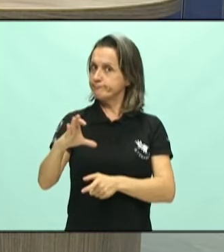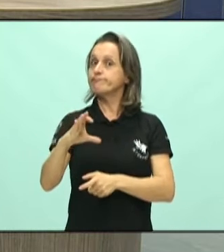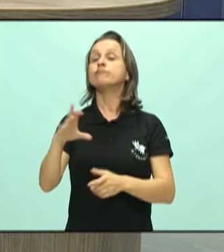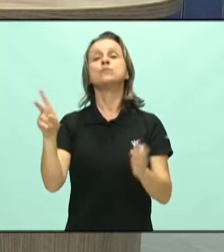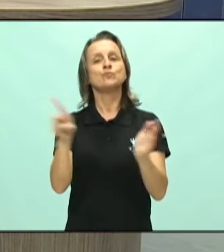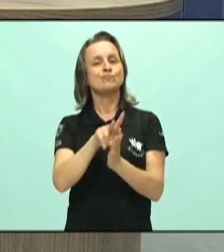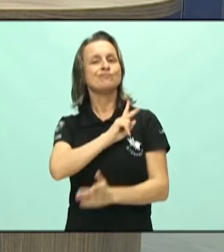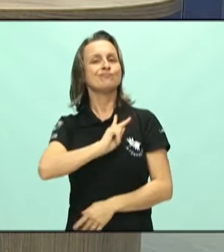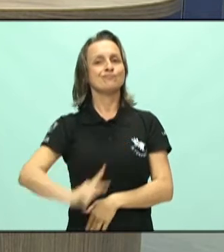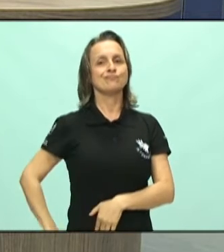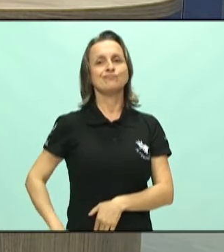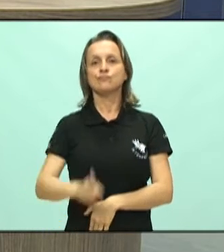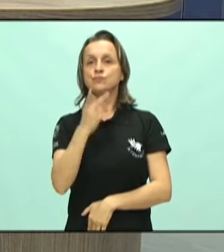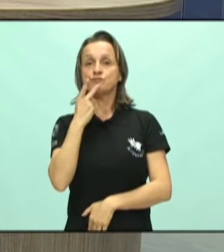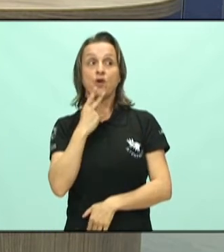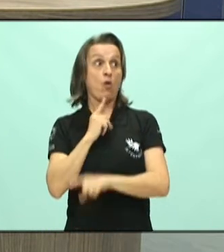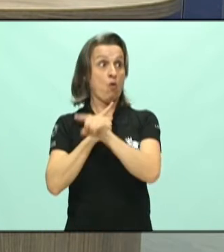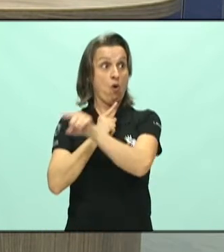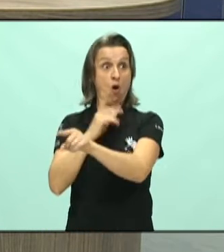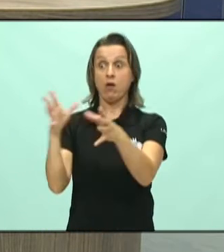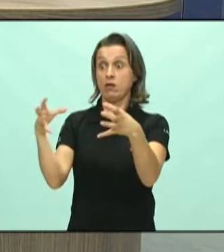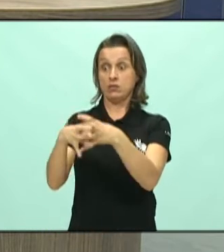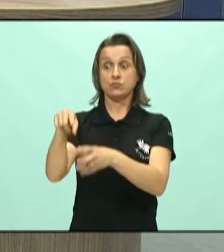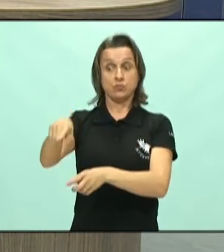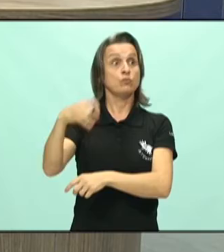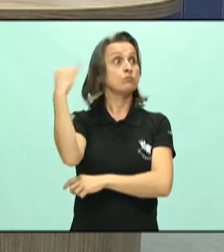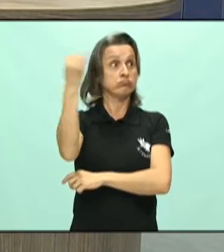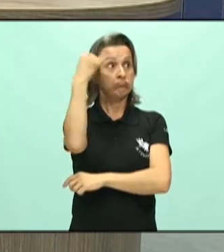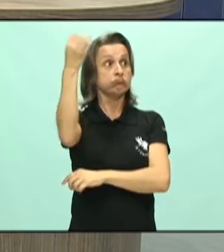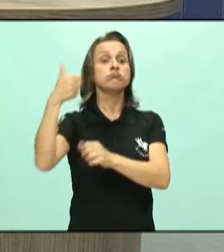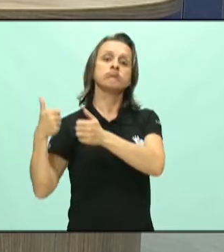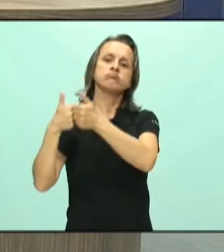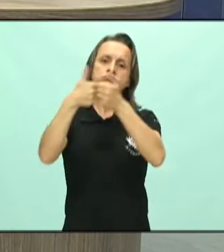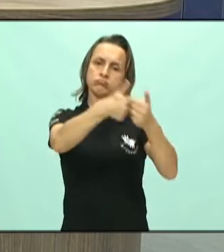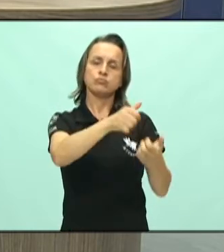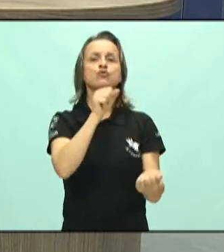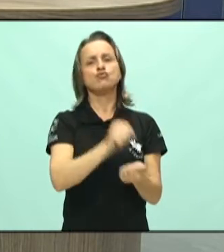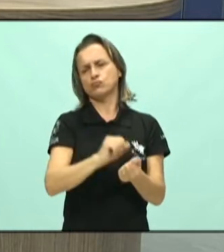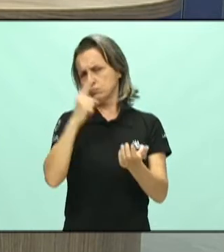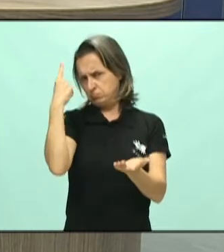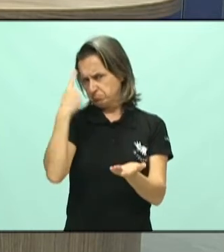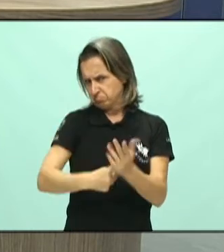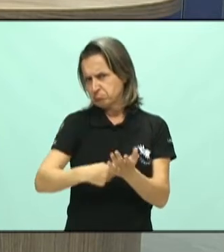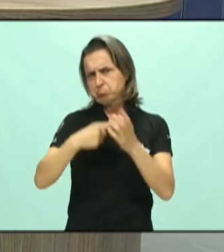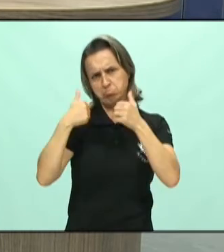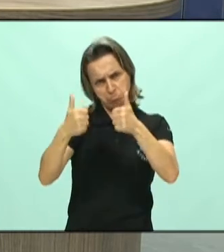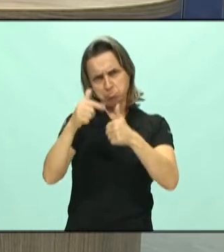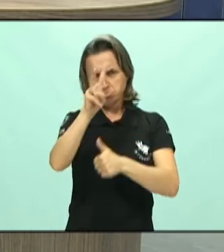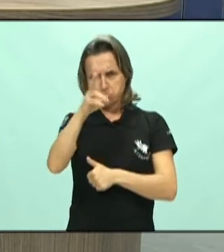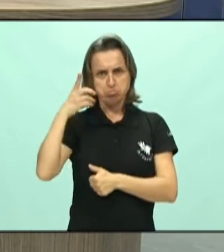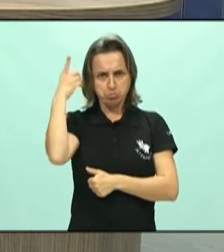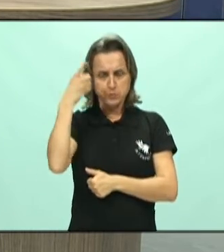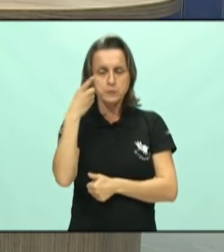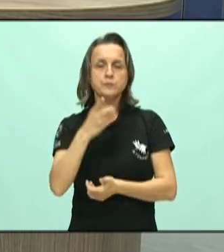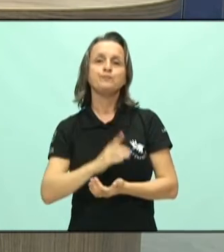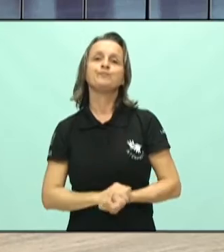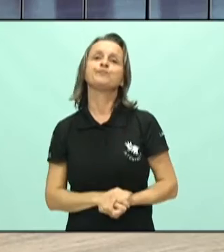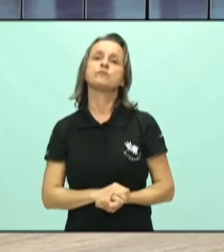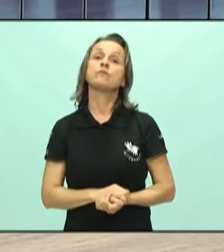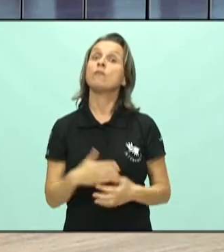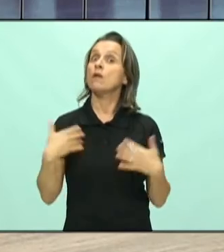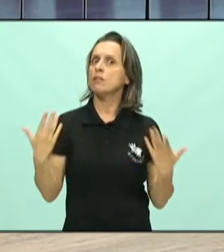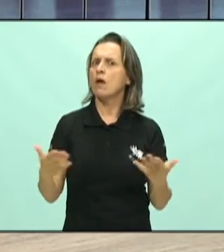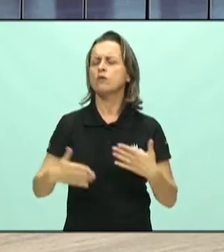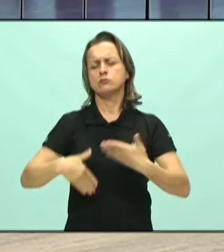presidente, esse comitê, ele vai fazer o acompanhamento. Foi acordado com os 2 deputados. Então, esse